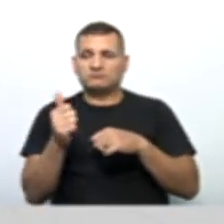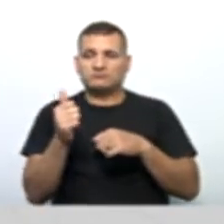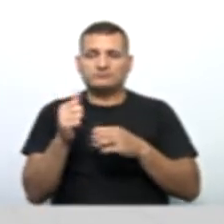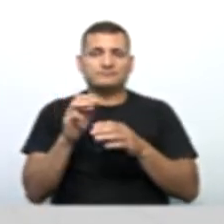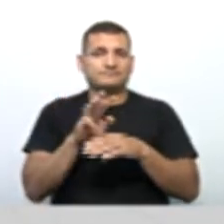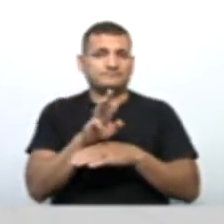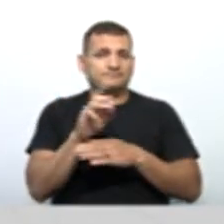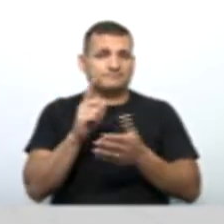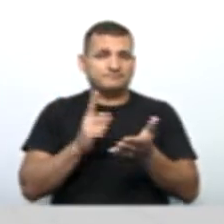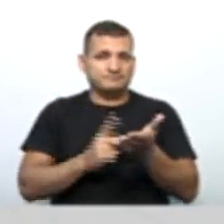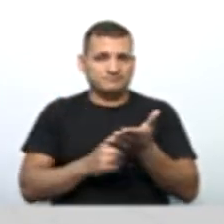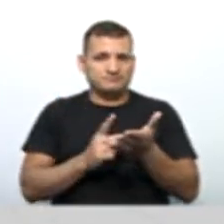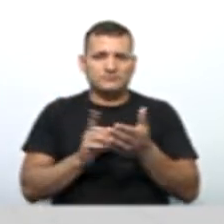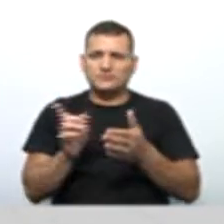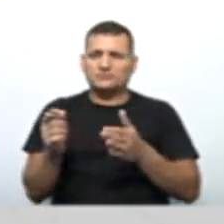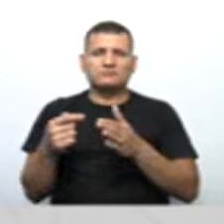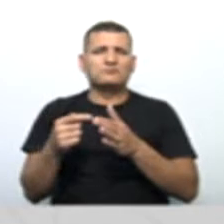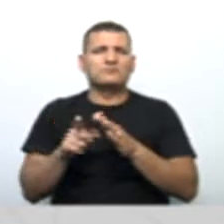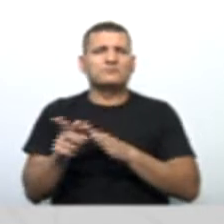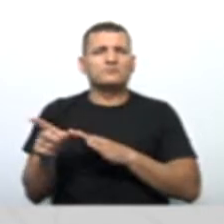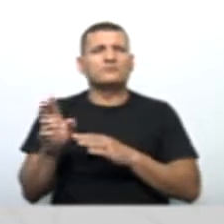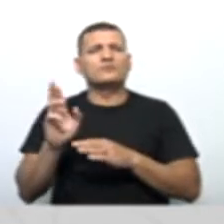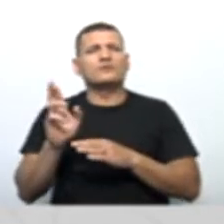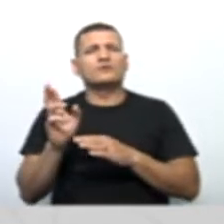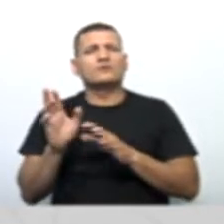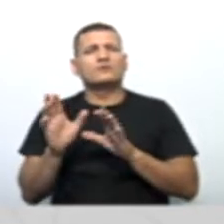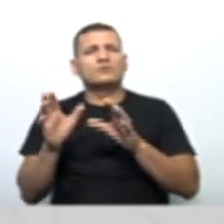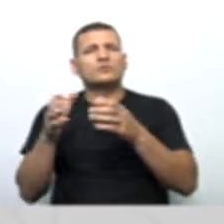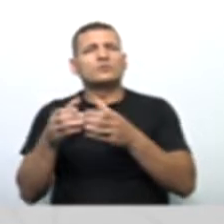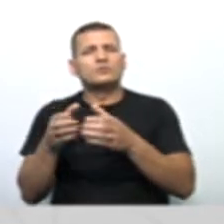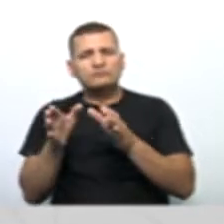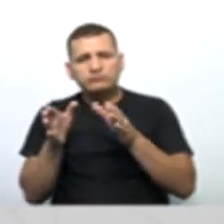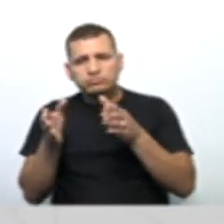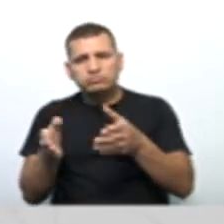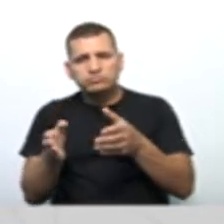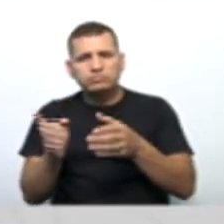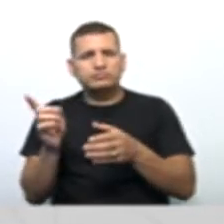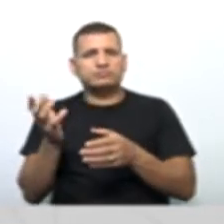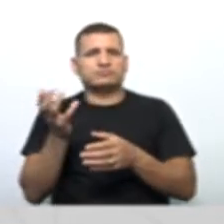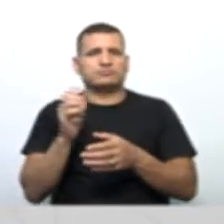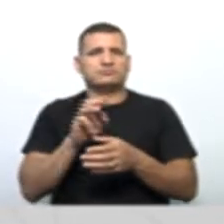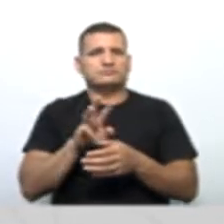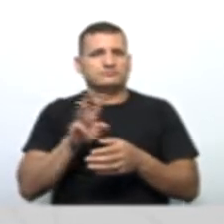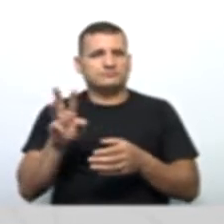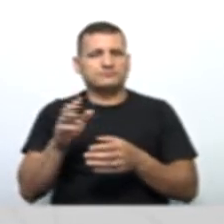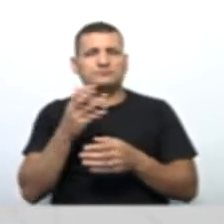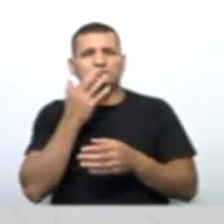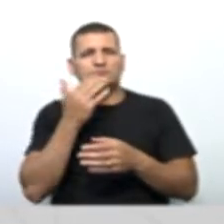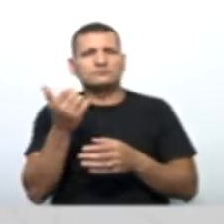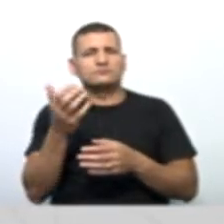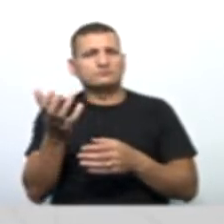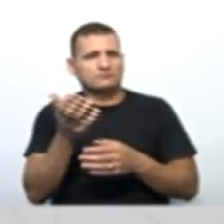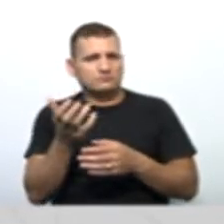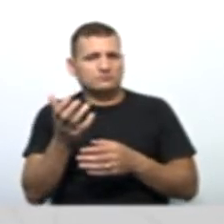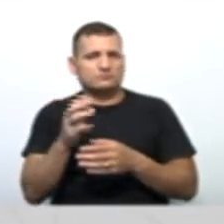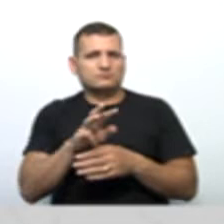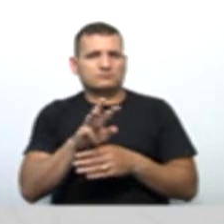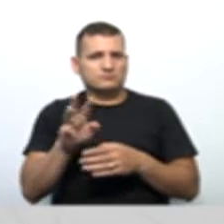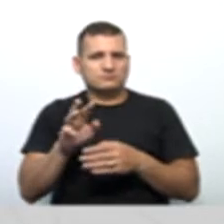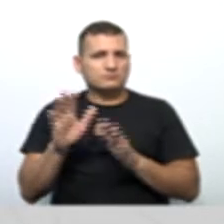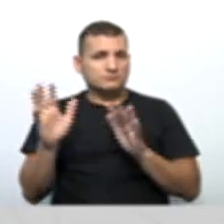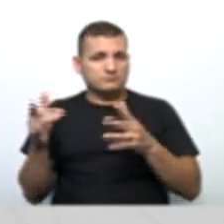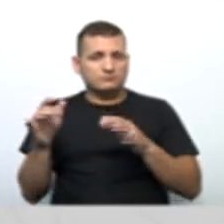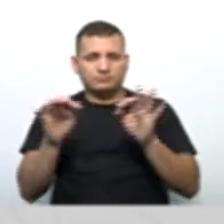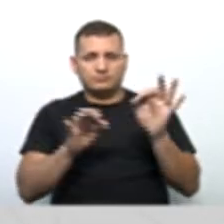pra ele quem é o público alvo a quem que esse site o que você quer nesse site com a cor que você quer tudo que você vai